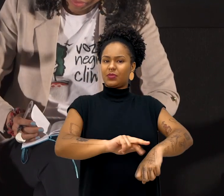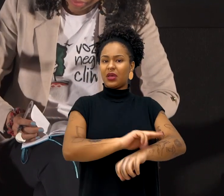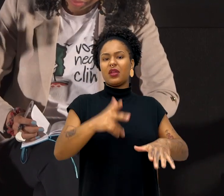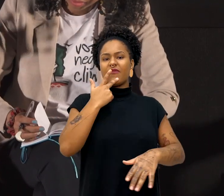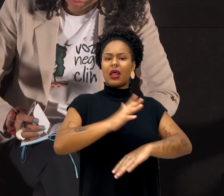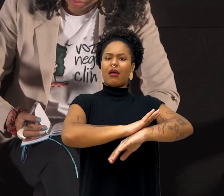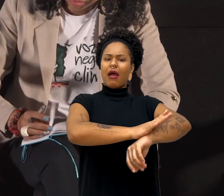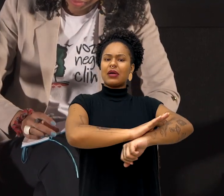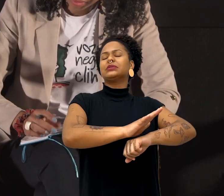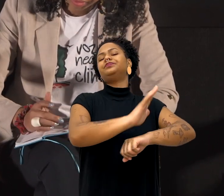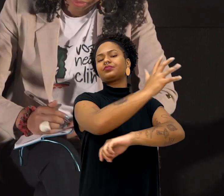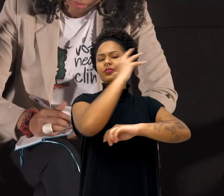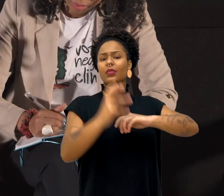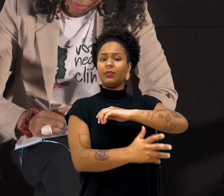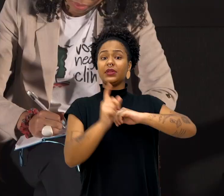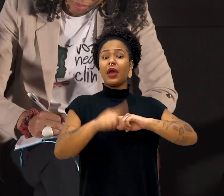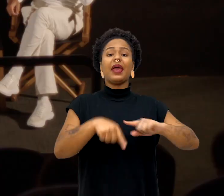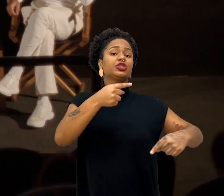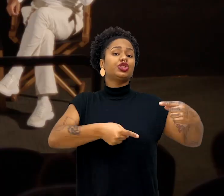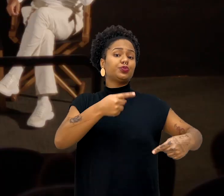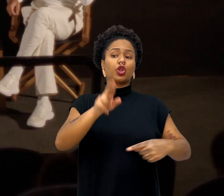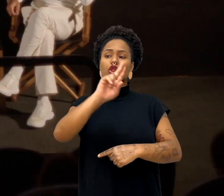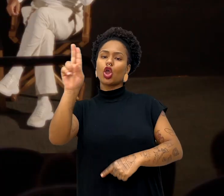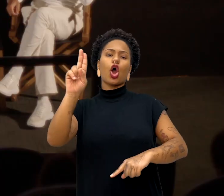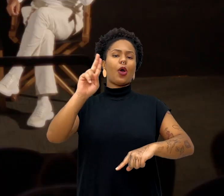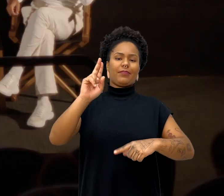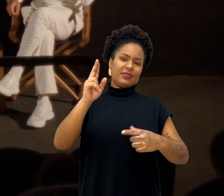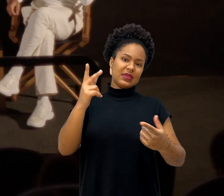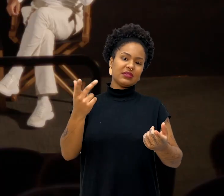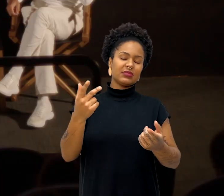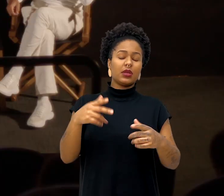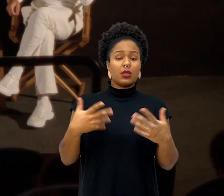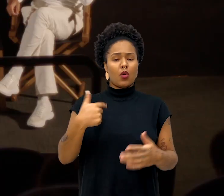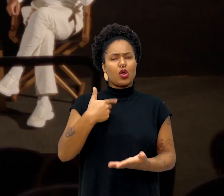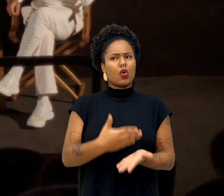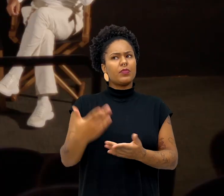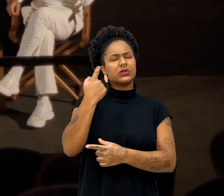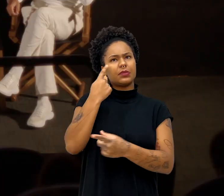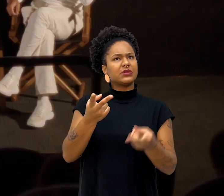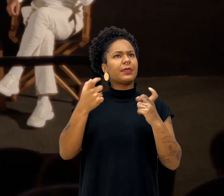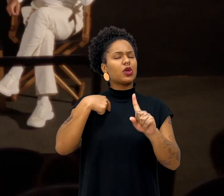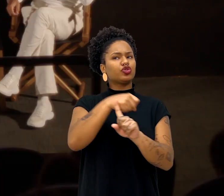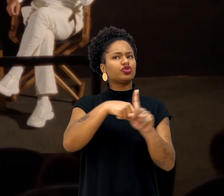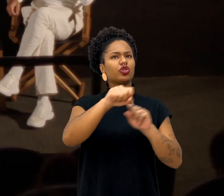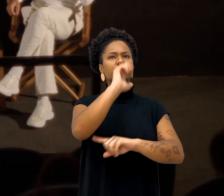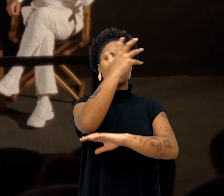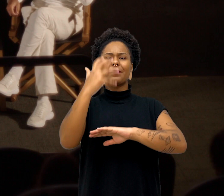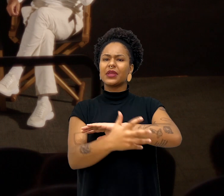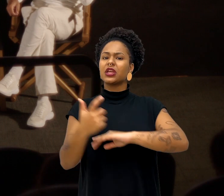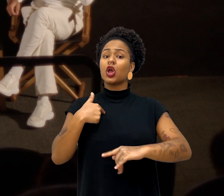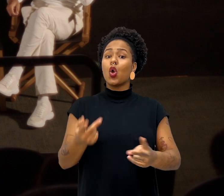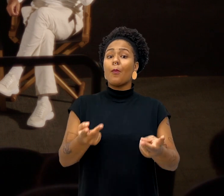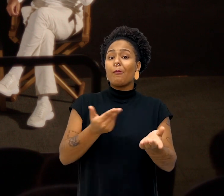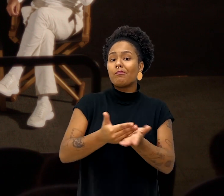pensar desigualdades sem racializar. Então, falar racismo ambiental é uma disputa de narrativa e de nomenclatura. E eu, quando